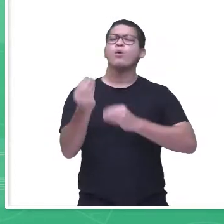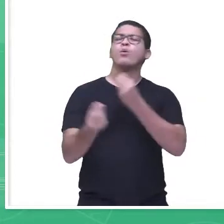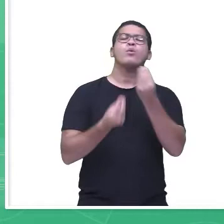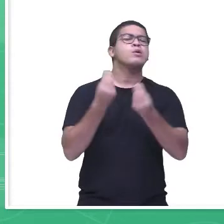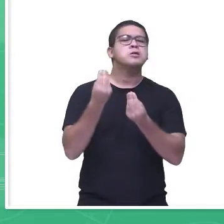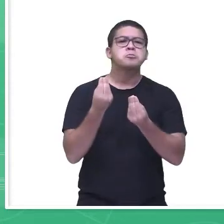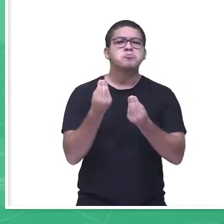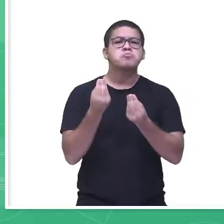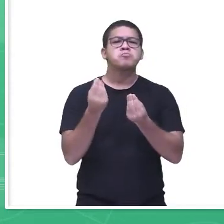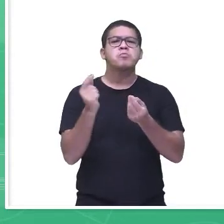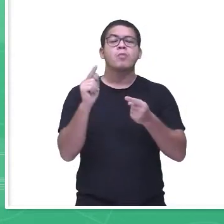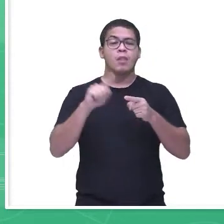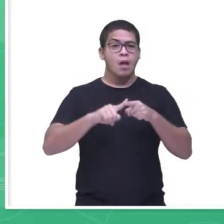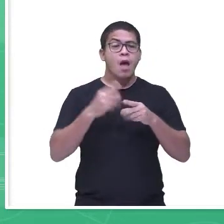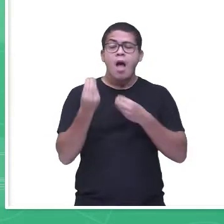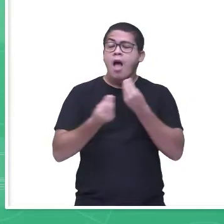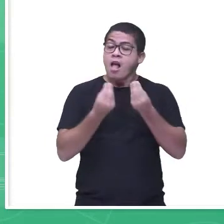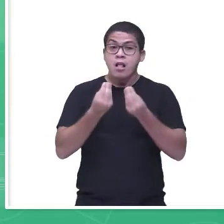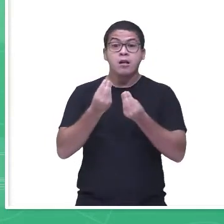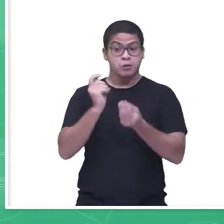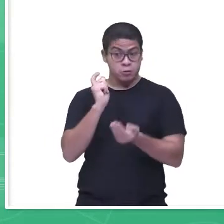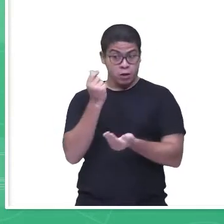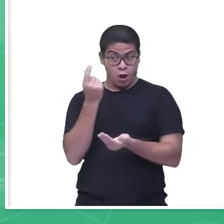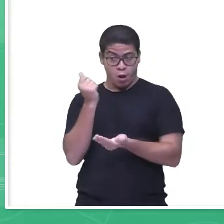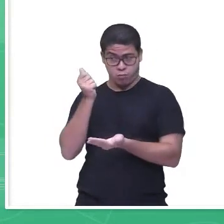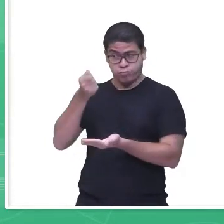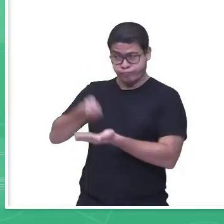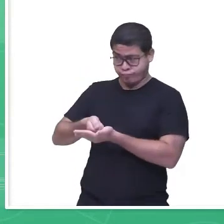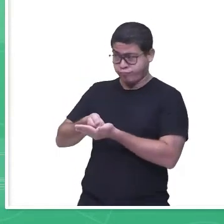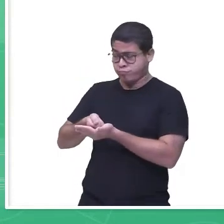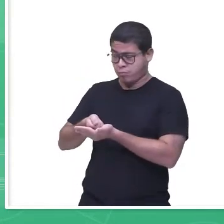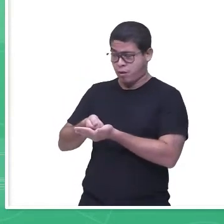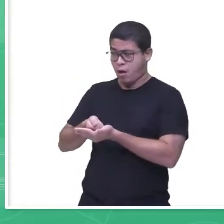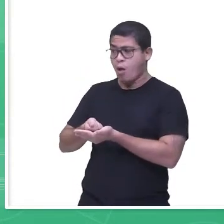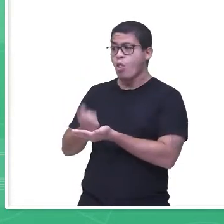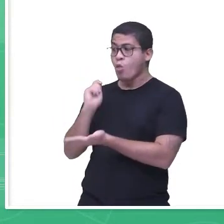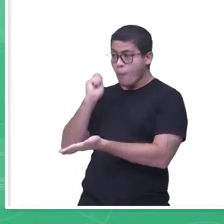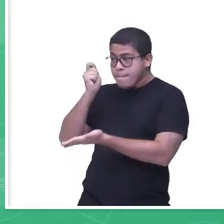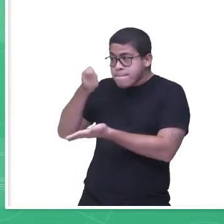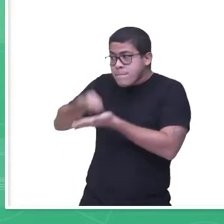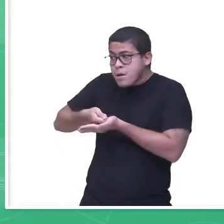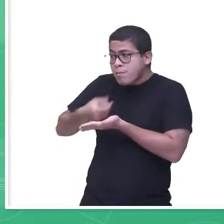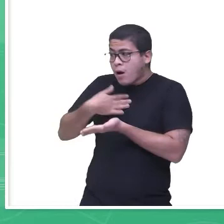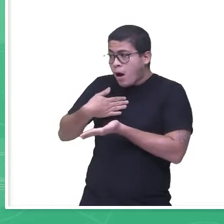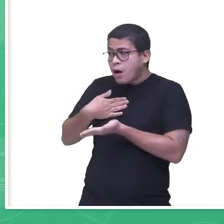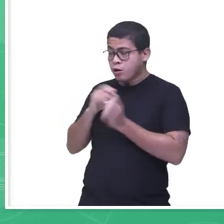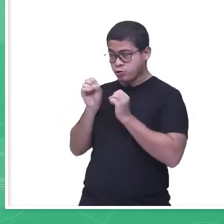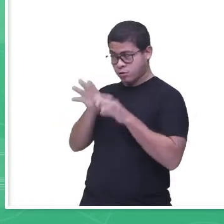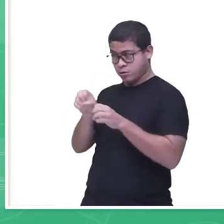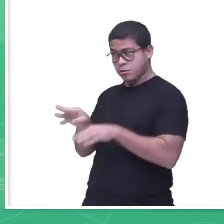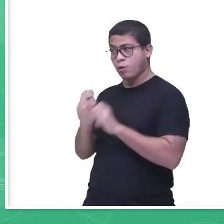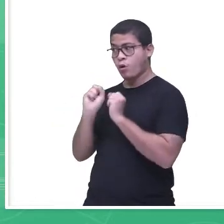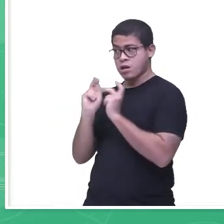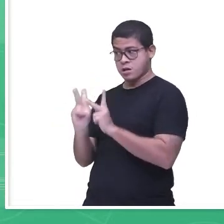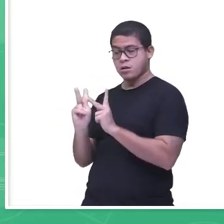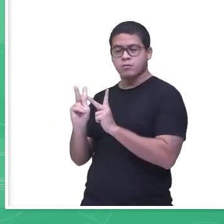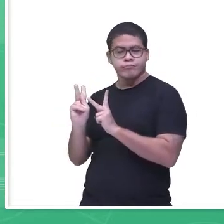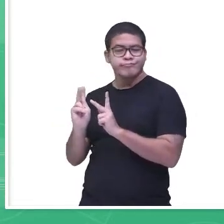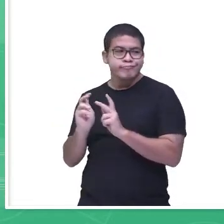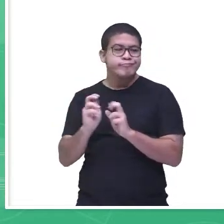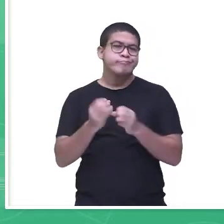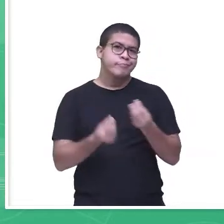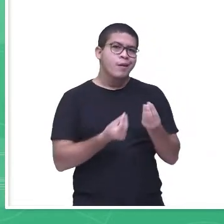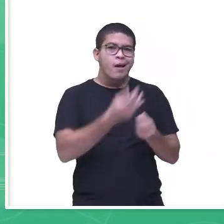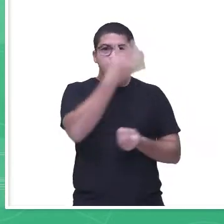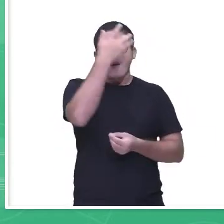faziam? Cobravam, né? Eles faziam um pagamento a eles para poder ensinar isso daí. E só quem